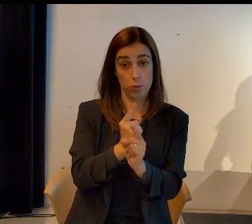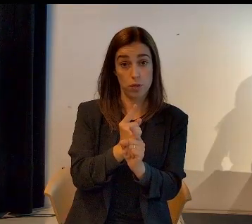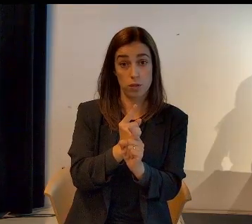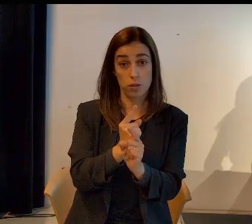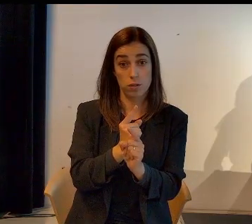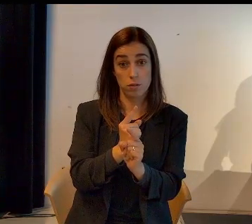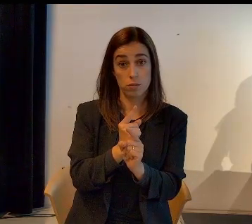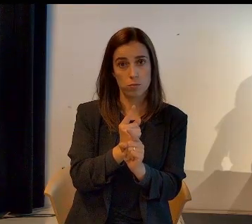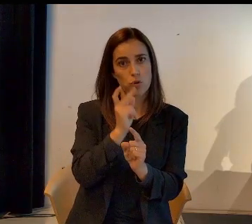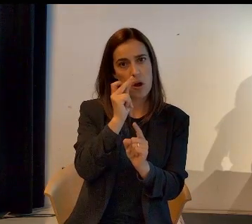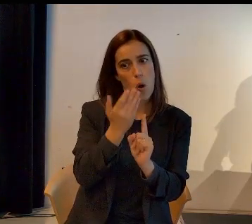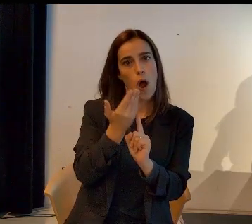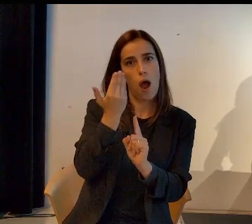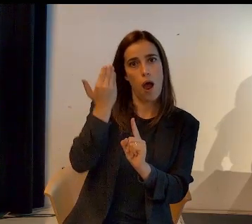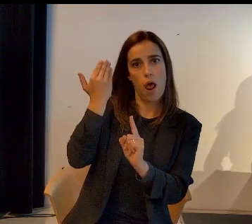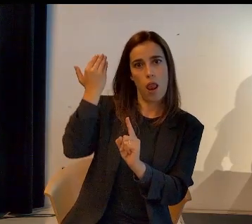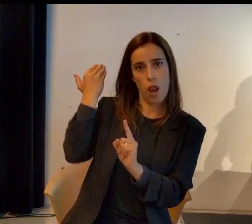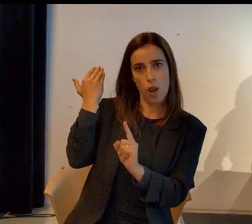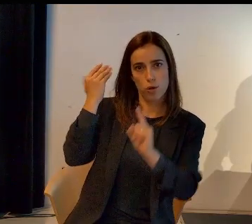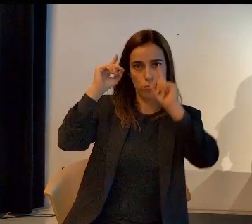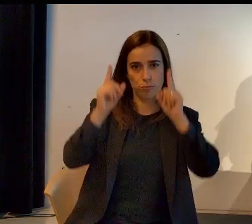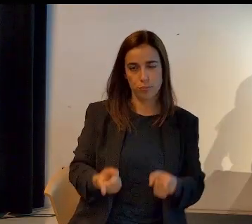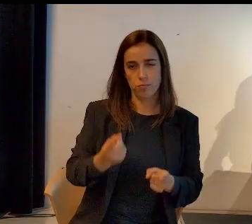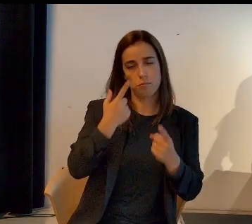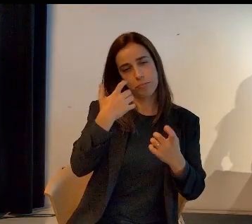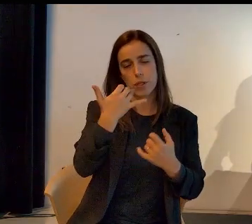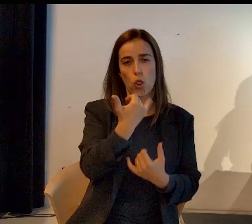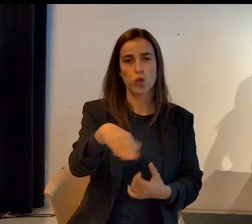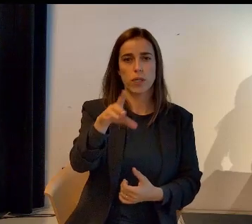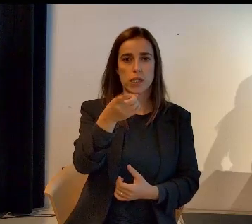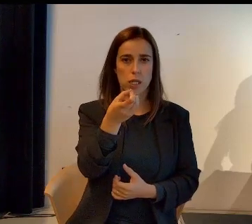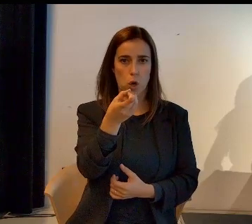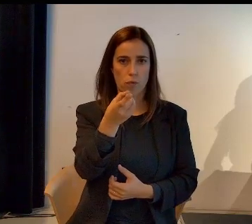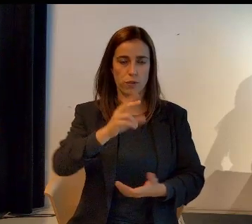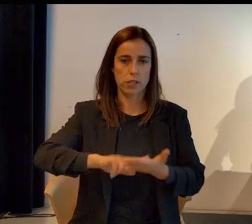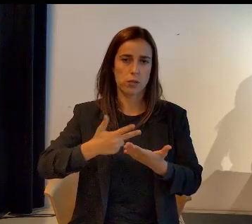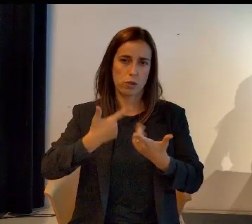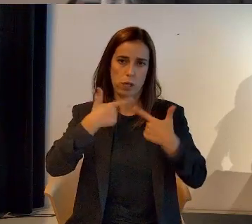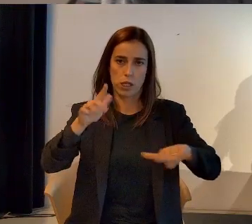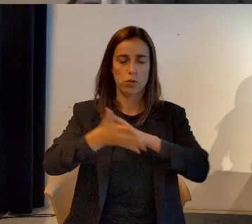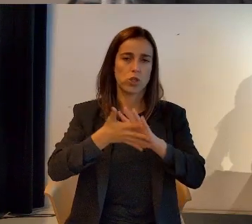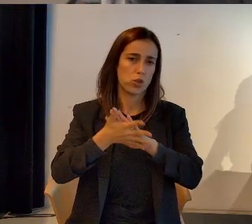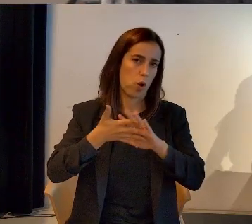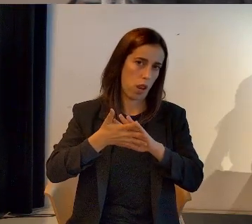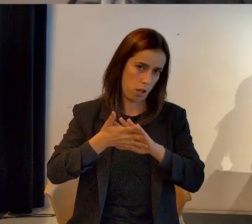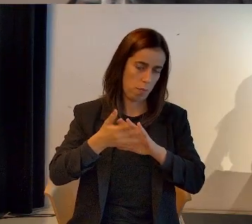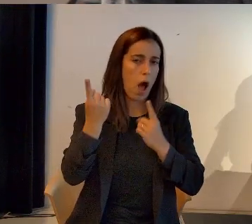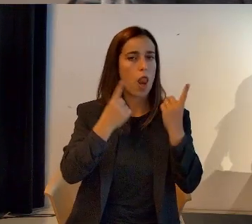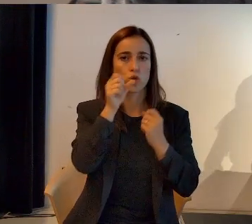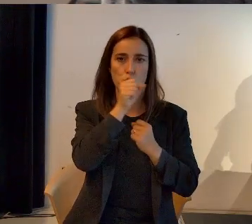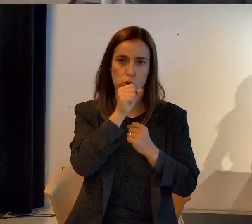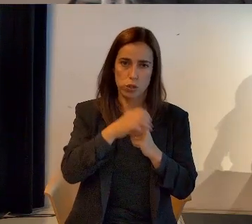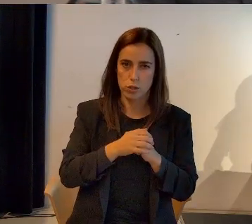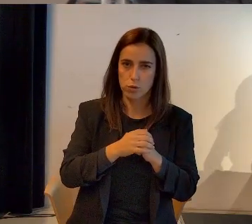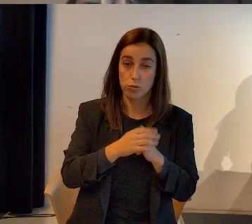já fazemos isto há alguns anos, especialmente desde 2019, a tradução em língua gestual de alguns concertos. Portanto,